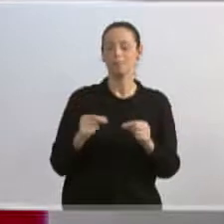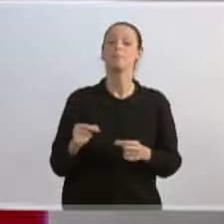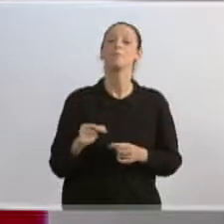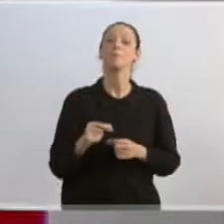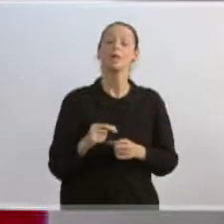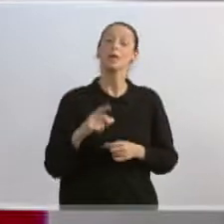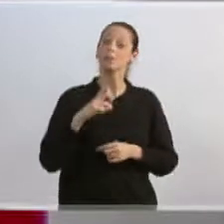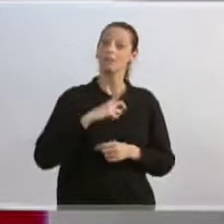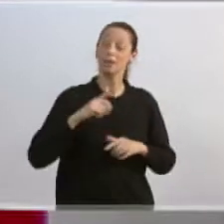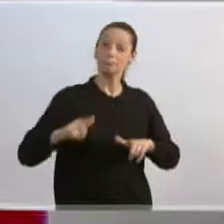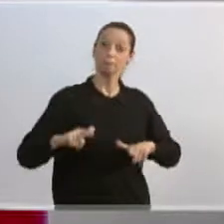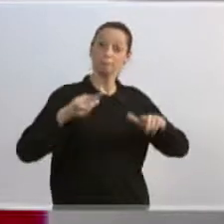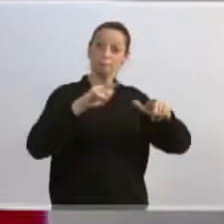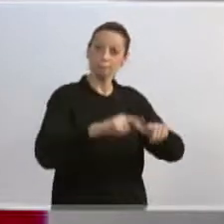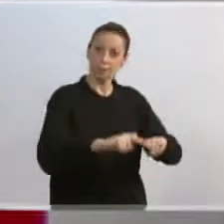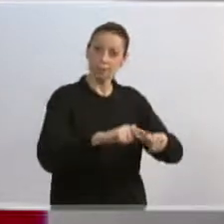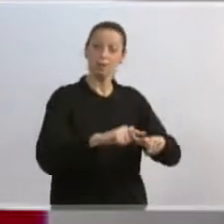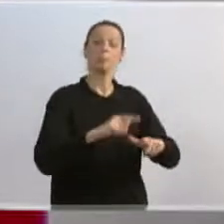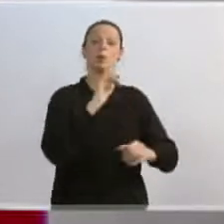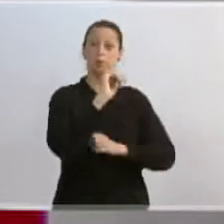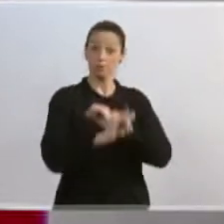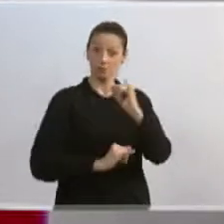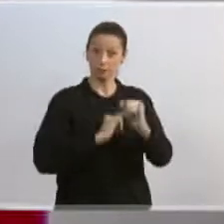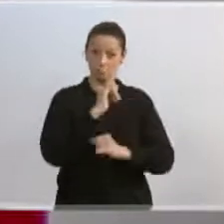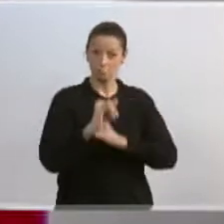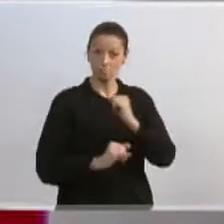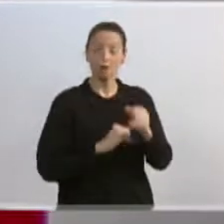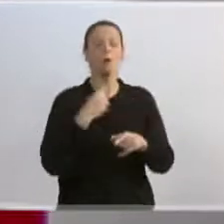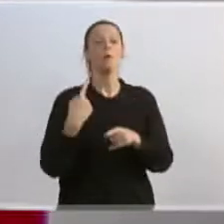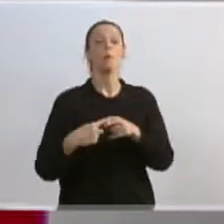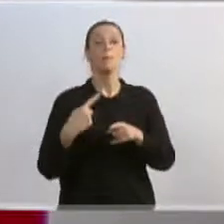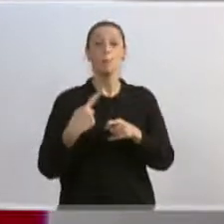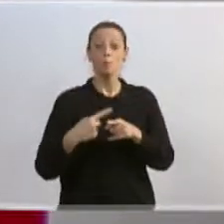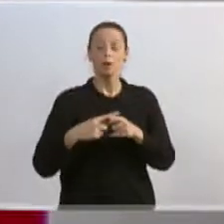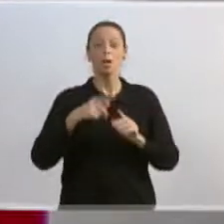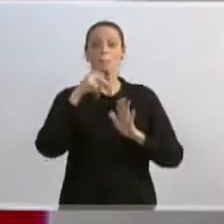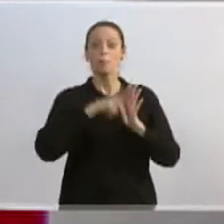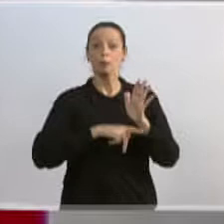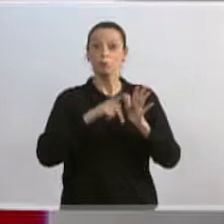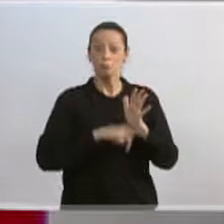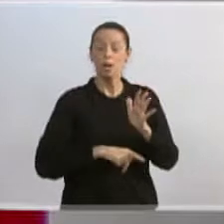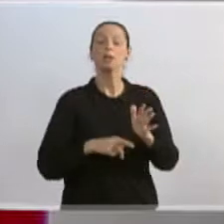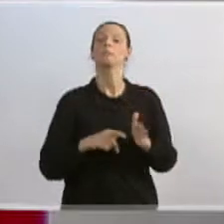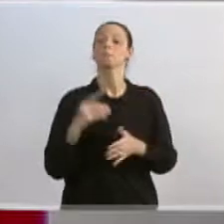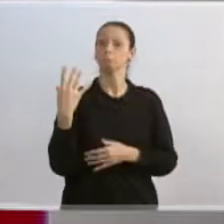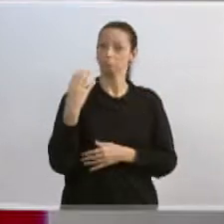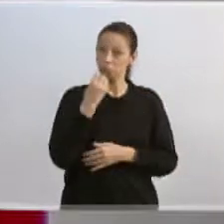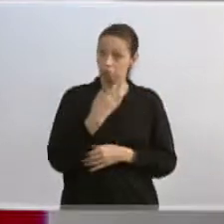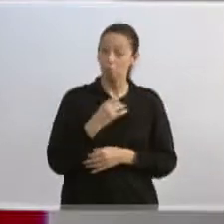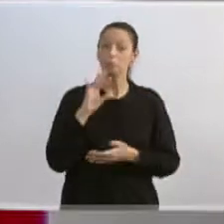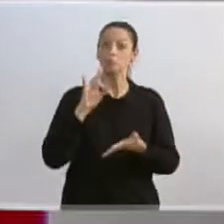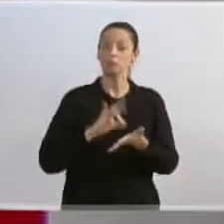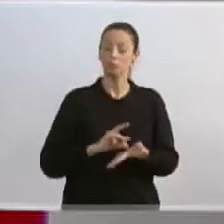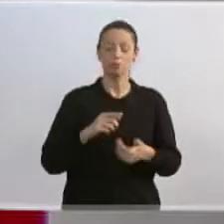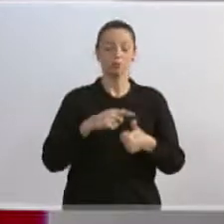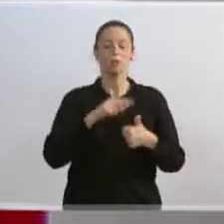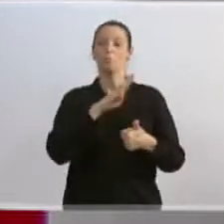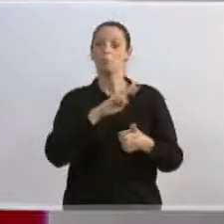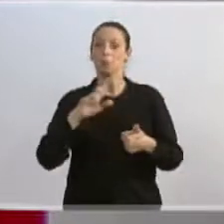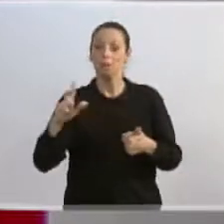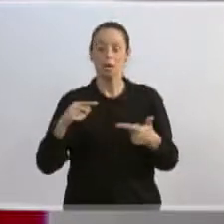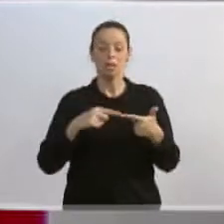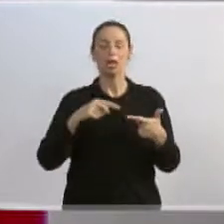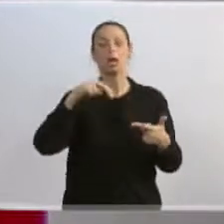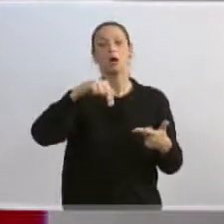internacional por se destacarem entre os melhores do mundo título que as cidades além de blumenau nova